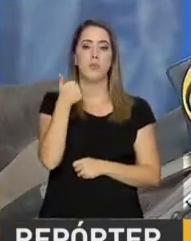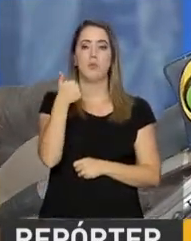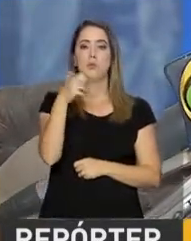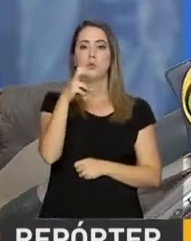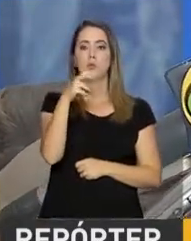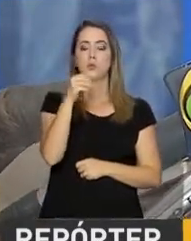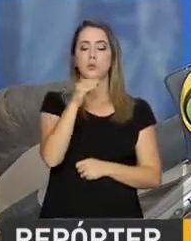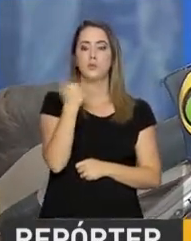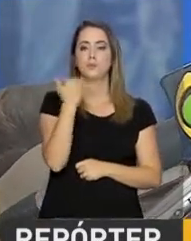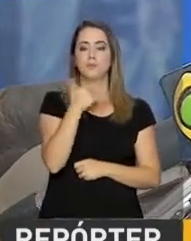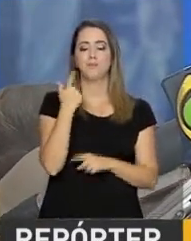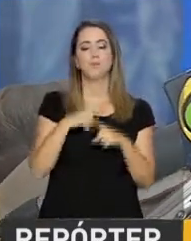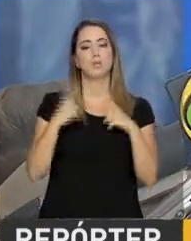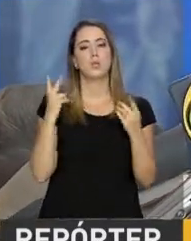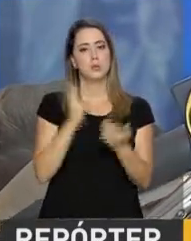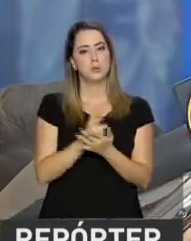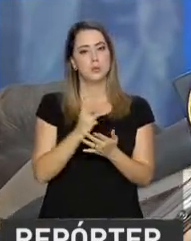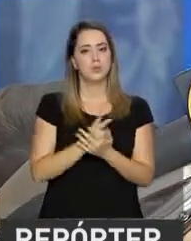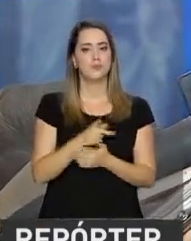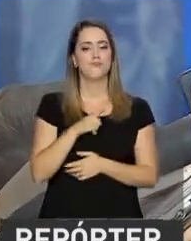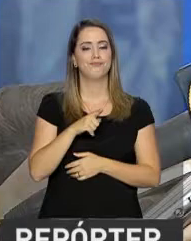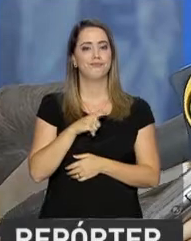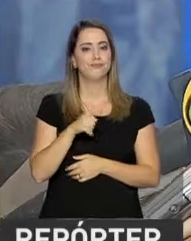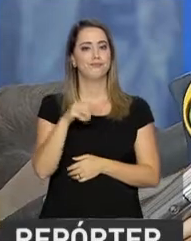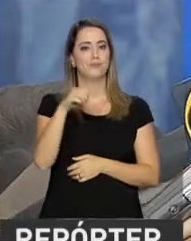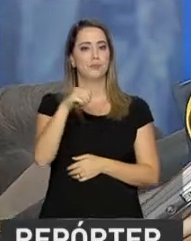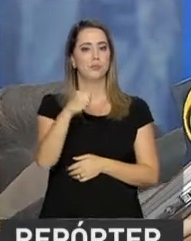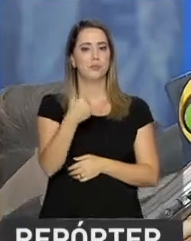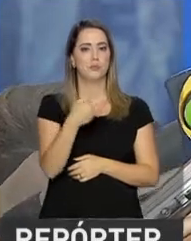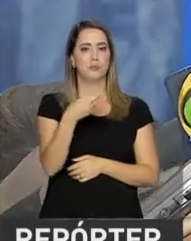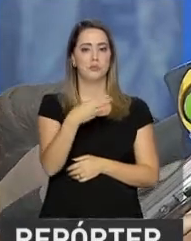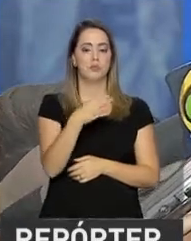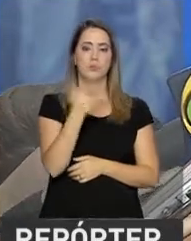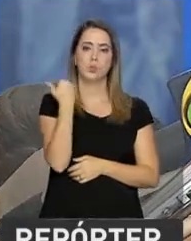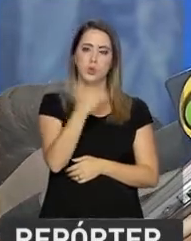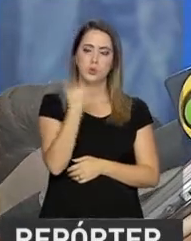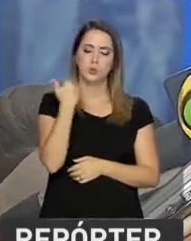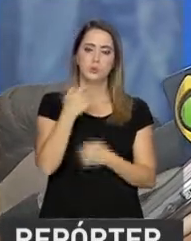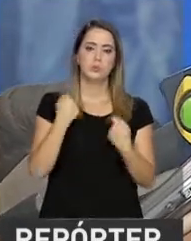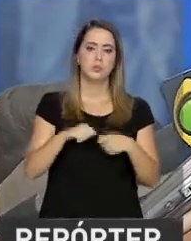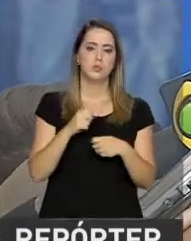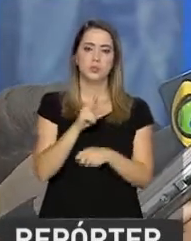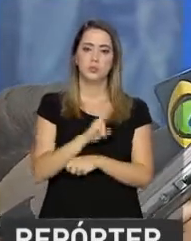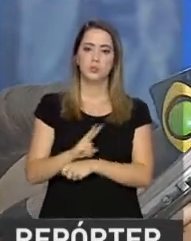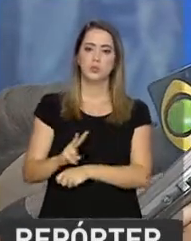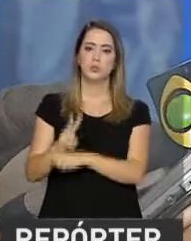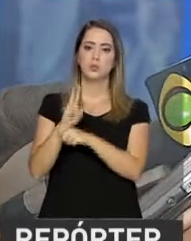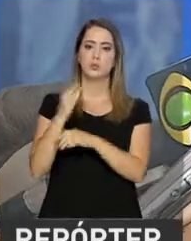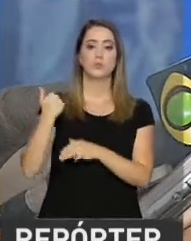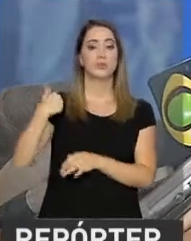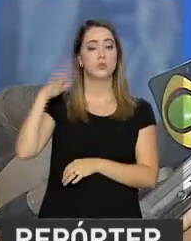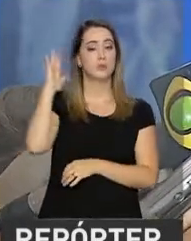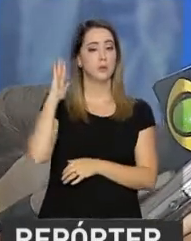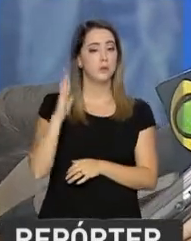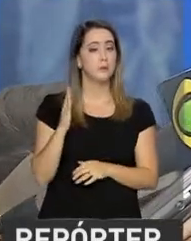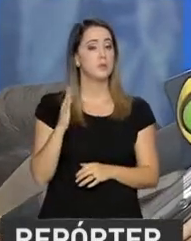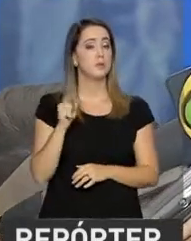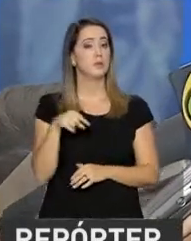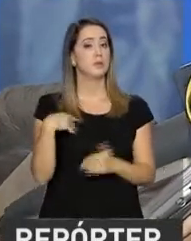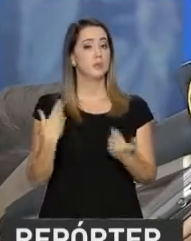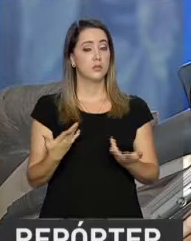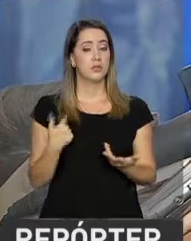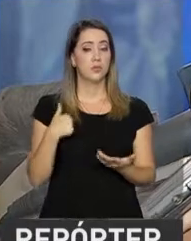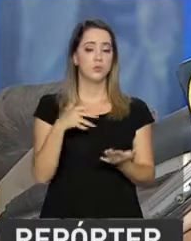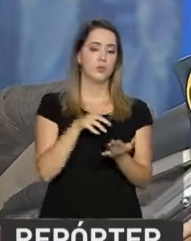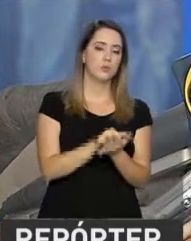nós tivemos 913 morte o que significa dizer que temos muito mais a trabalhar nesse sentido assim